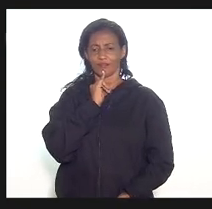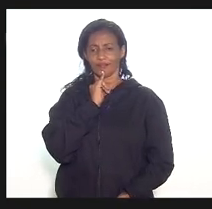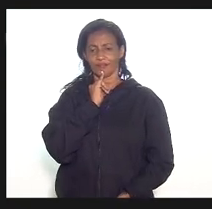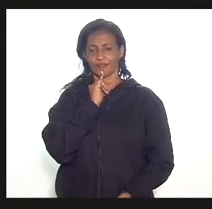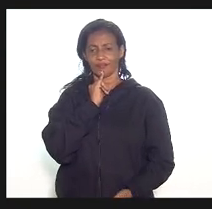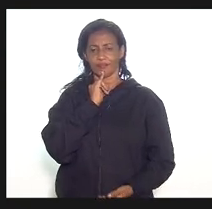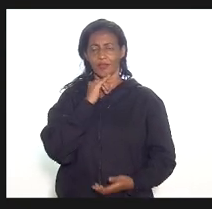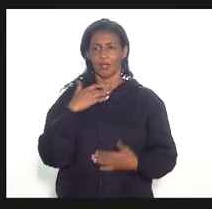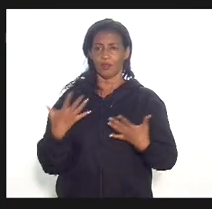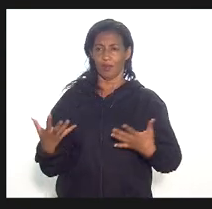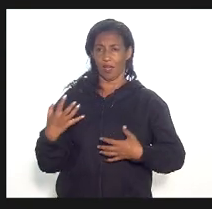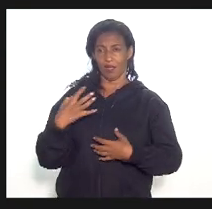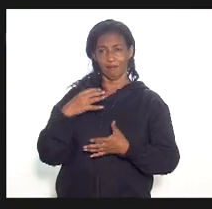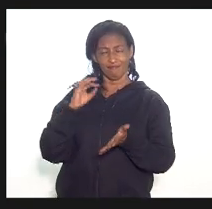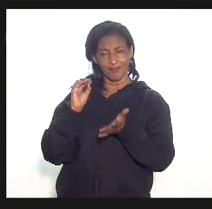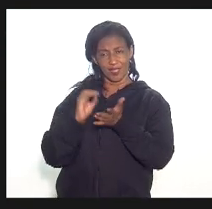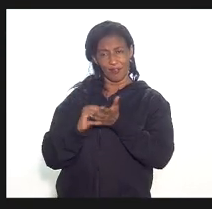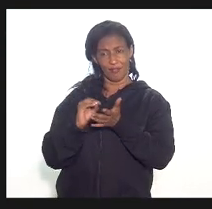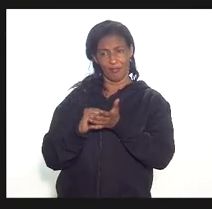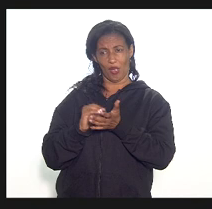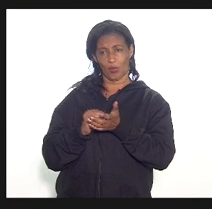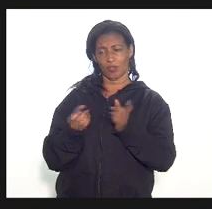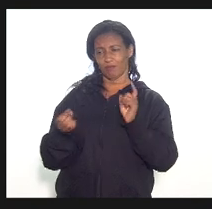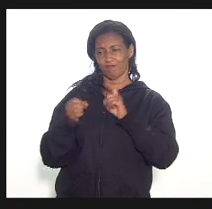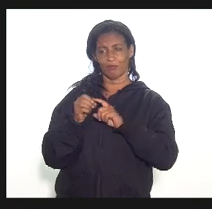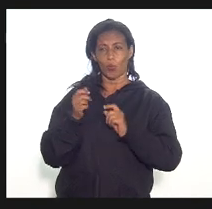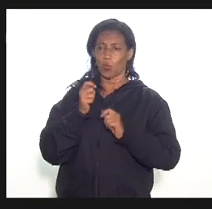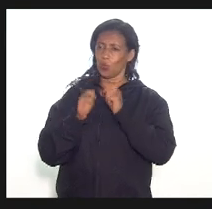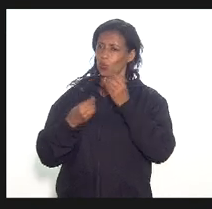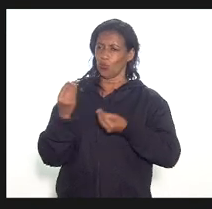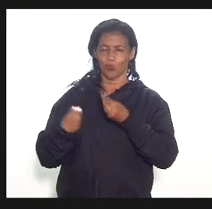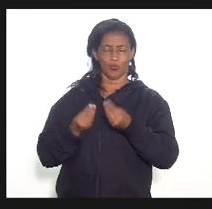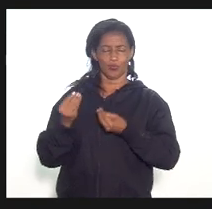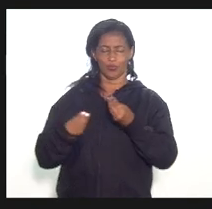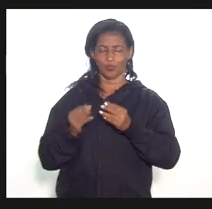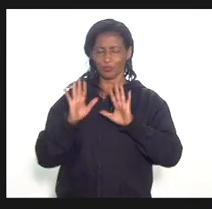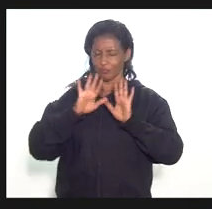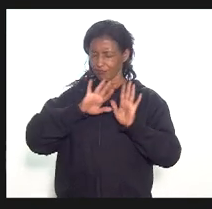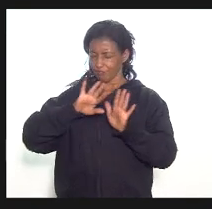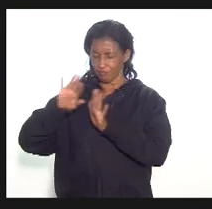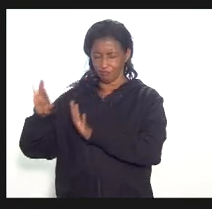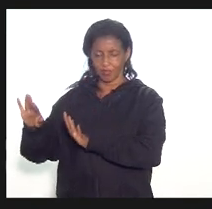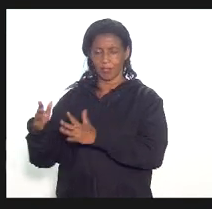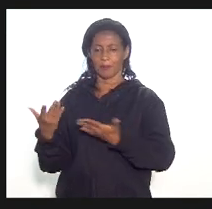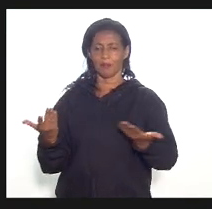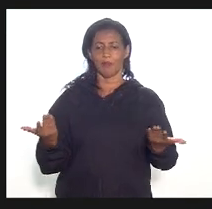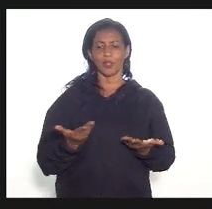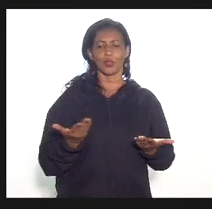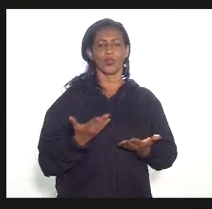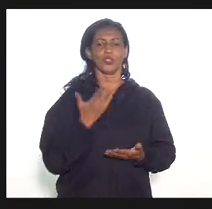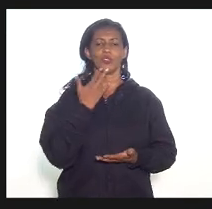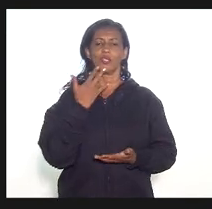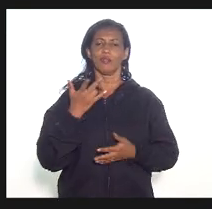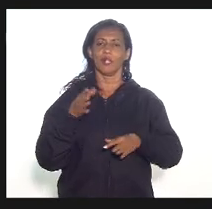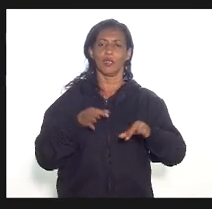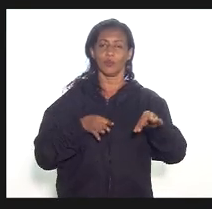com essa falta aí irreparável mas o que eu venho falar aqui hoje é sobre esse projeto